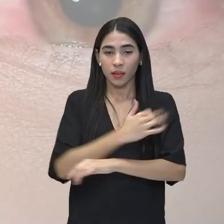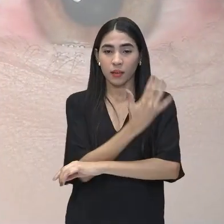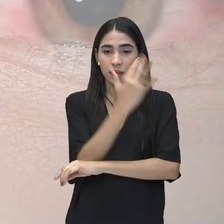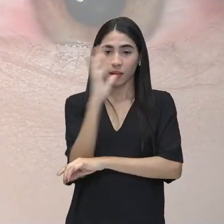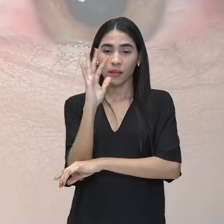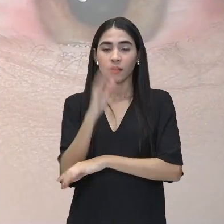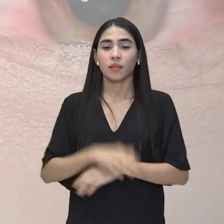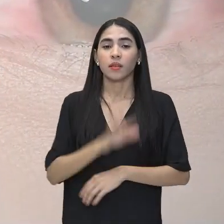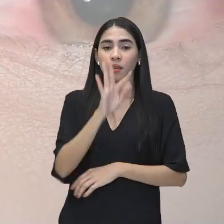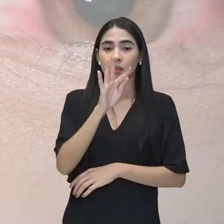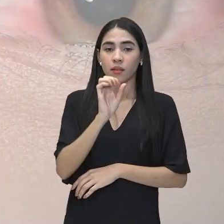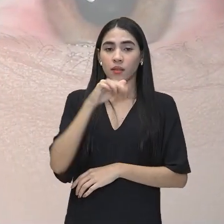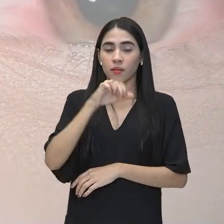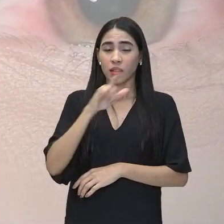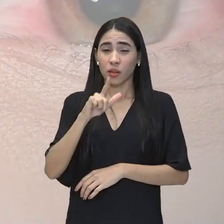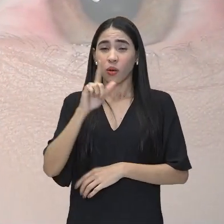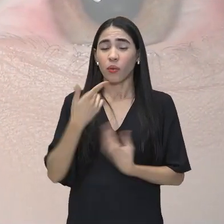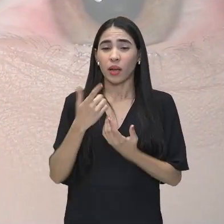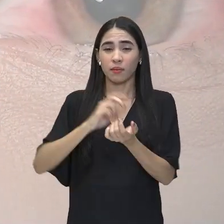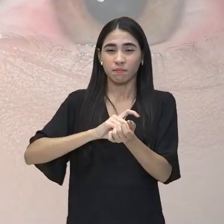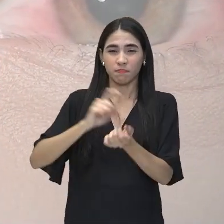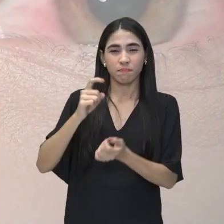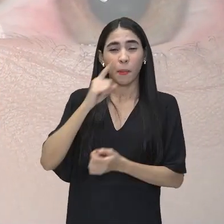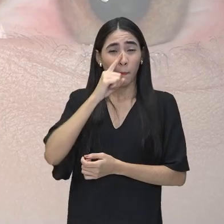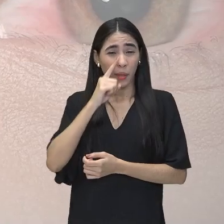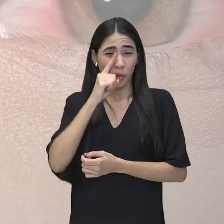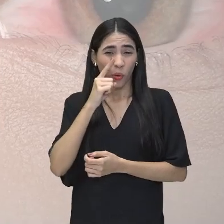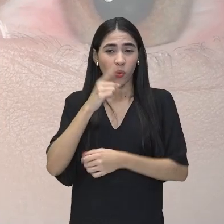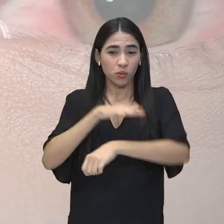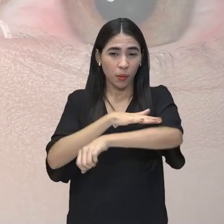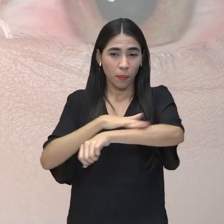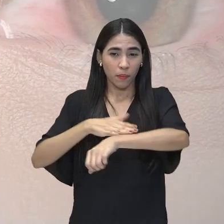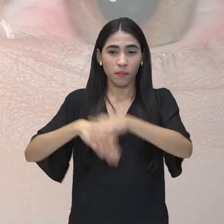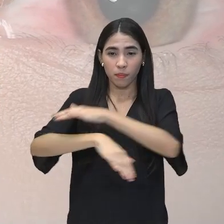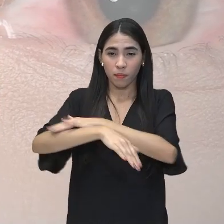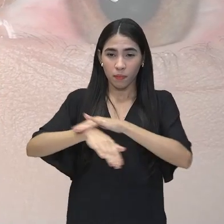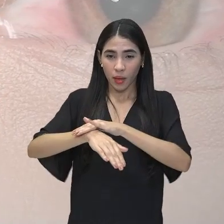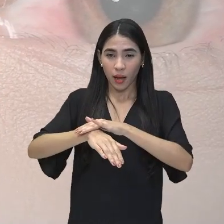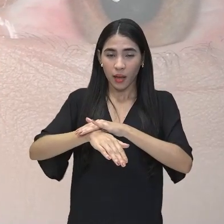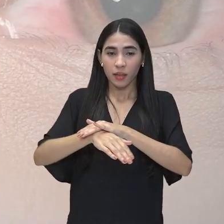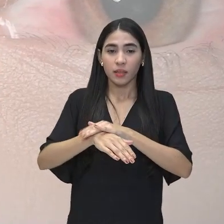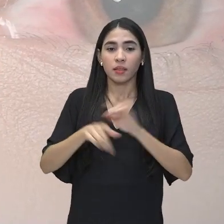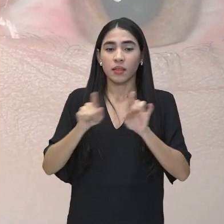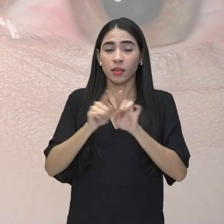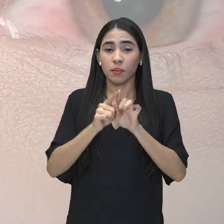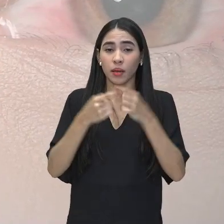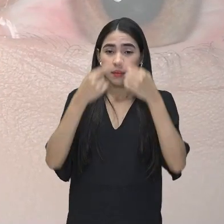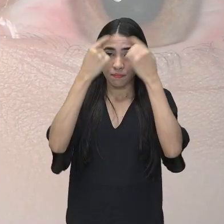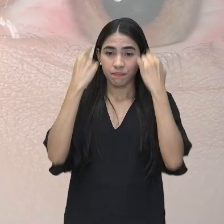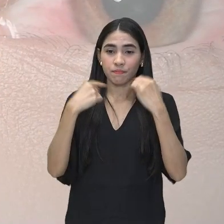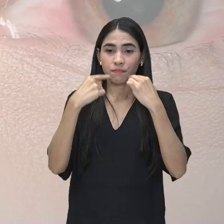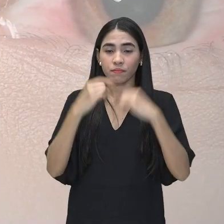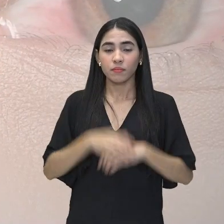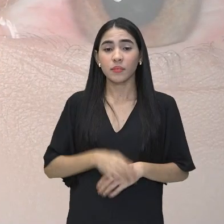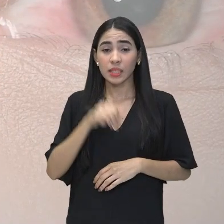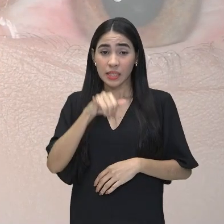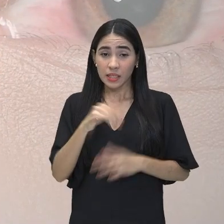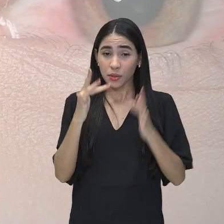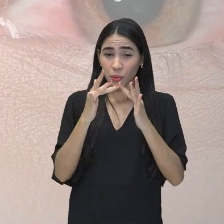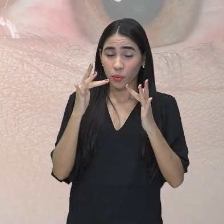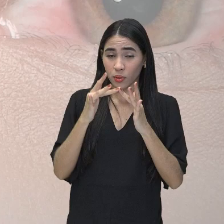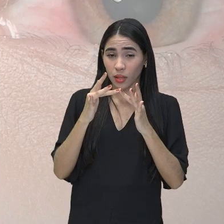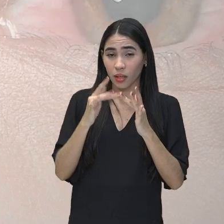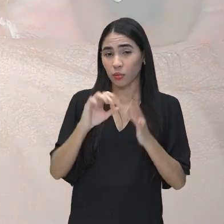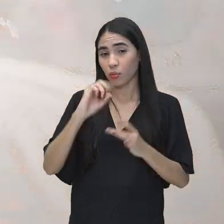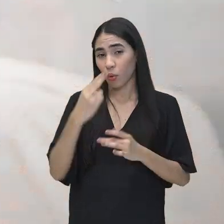são extremamente irritantes para a pele, olhos e membranas mucosas de humanos, quando inalados ou quando